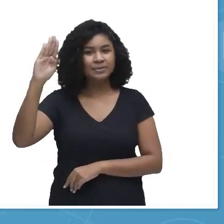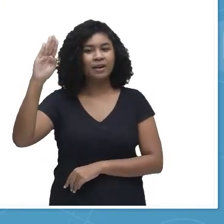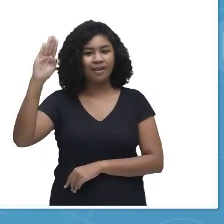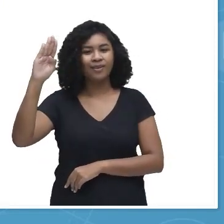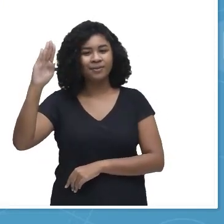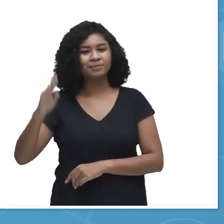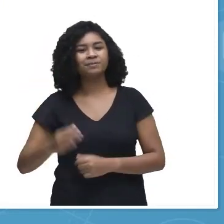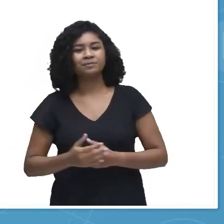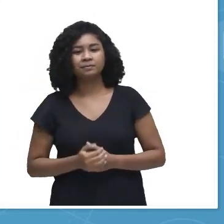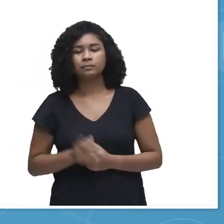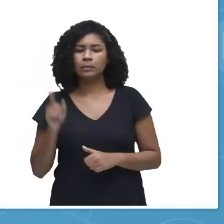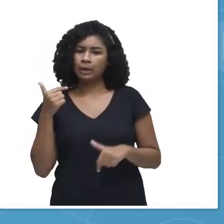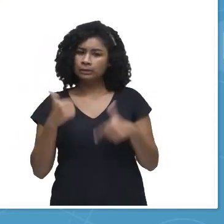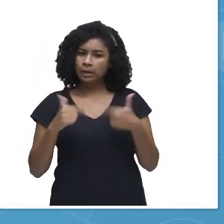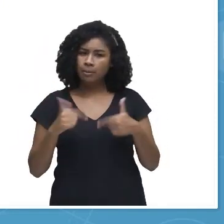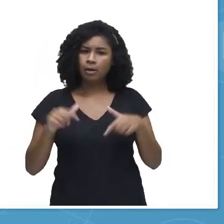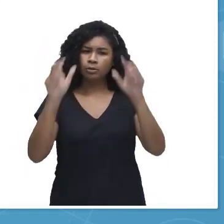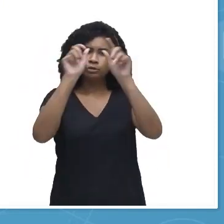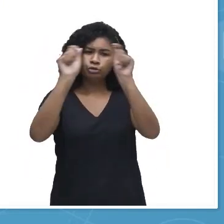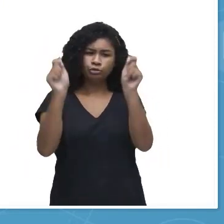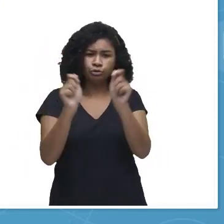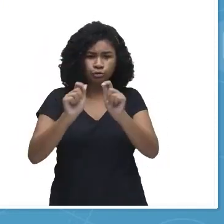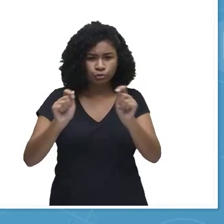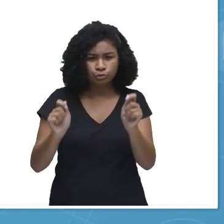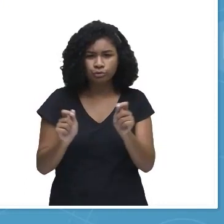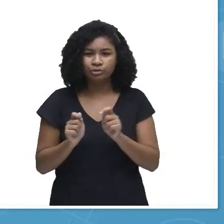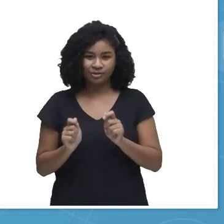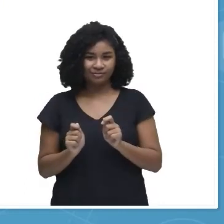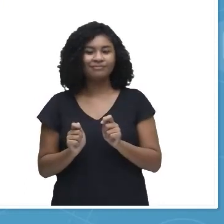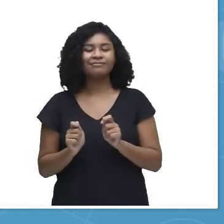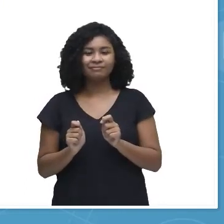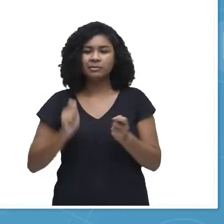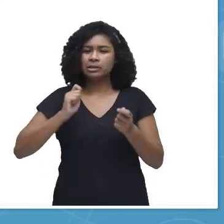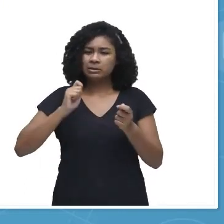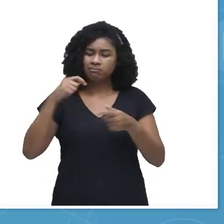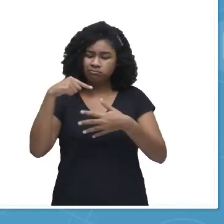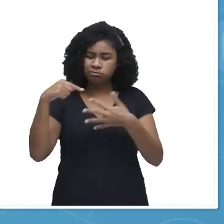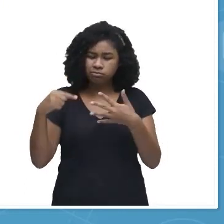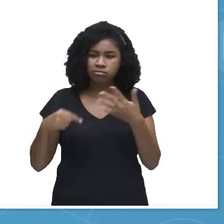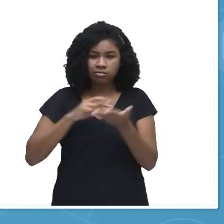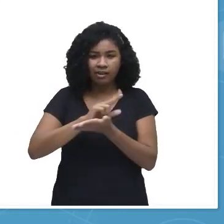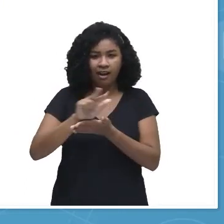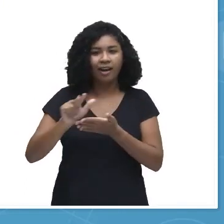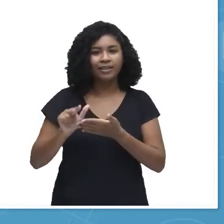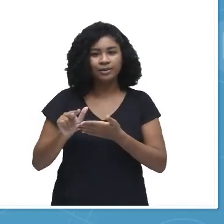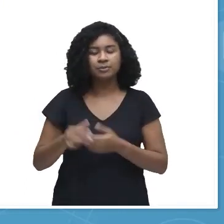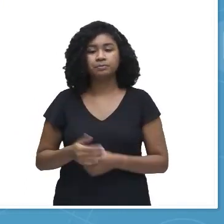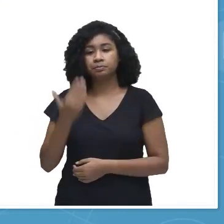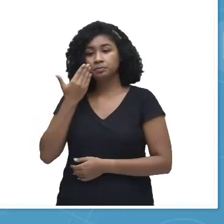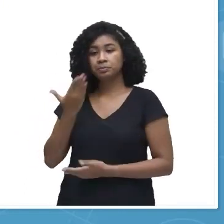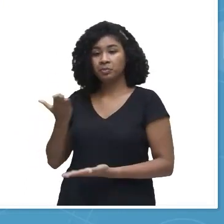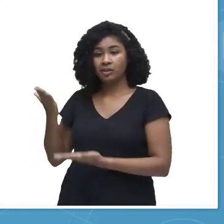tendo atuado como escultor, entalhador e urbanista no Rio de Janeiro. Aqui vocês podem ver o busto